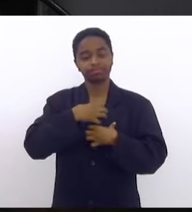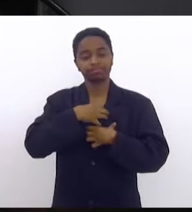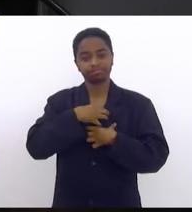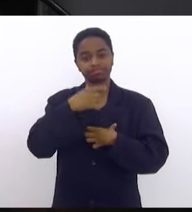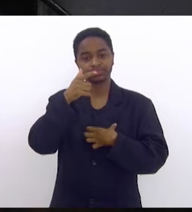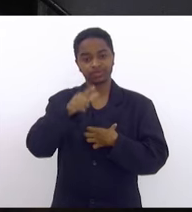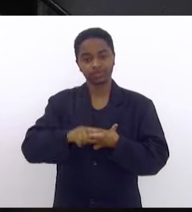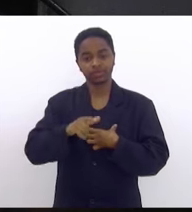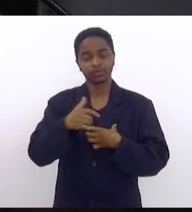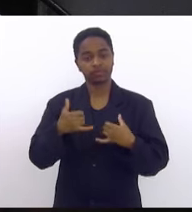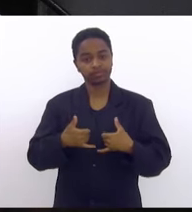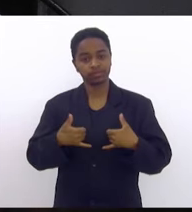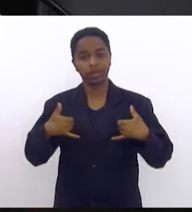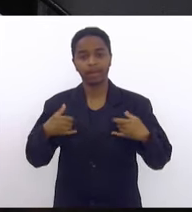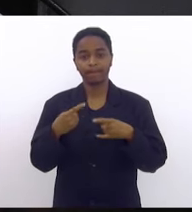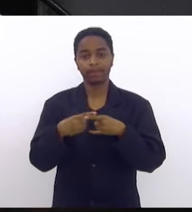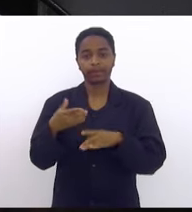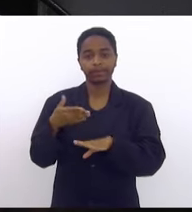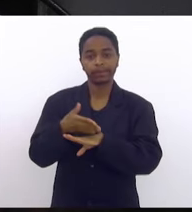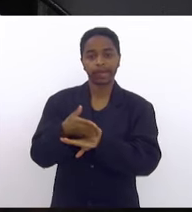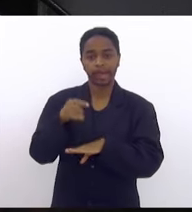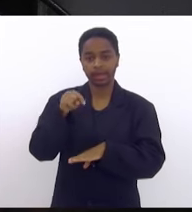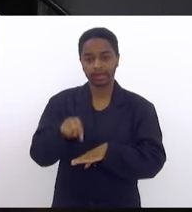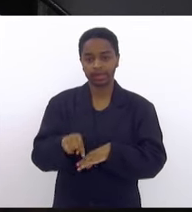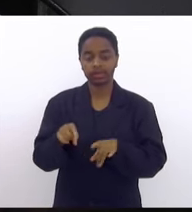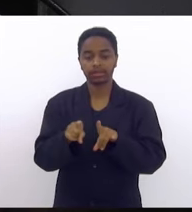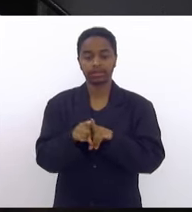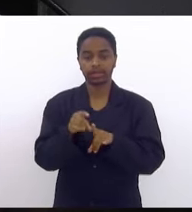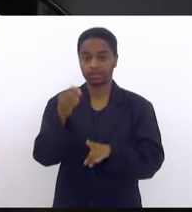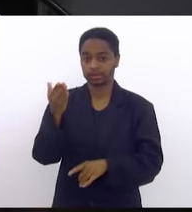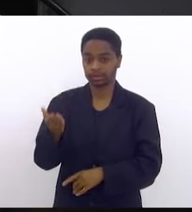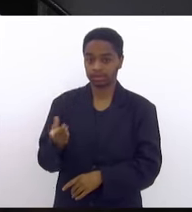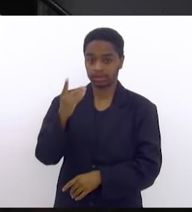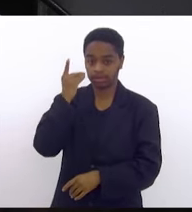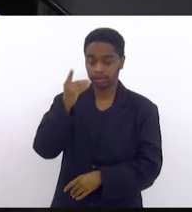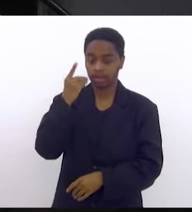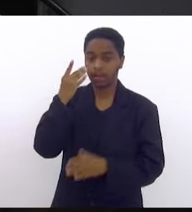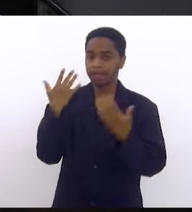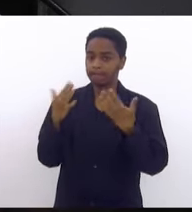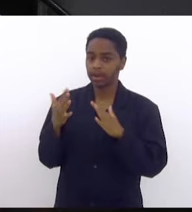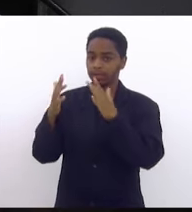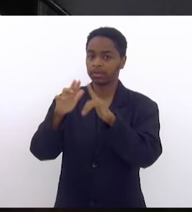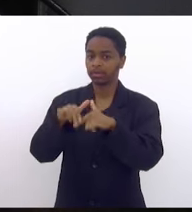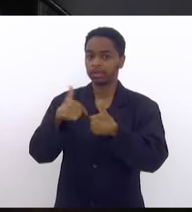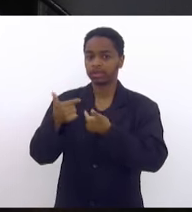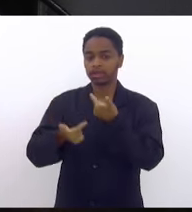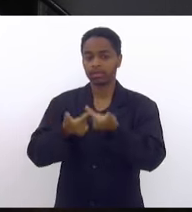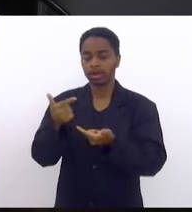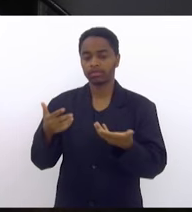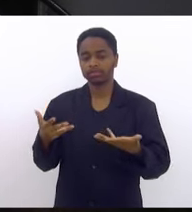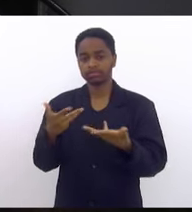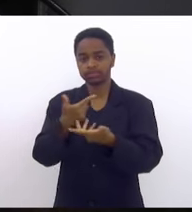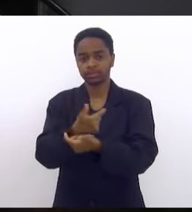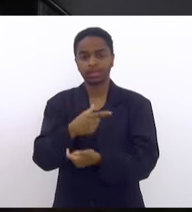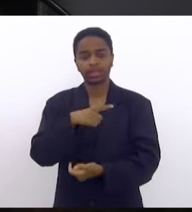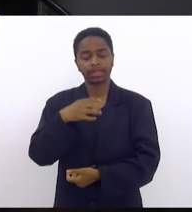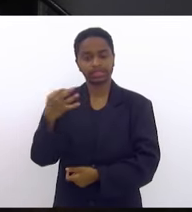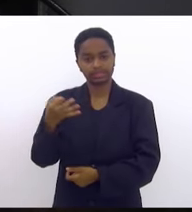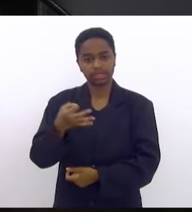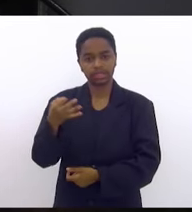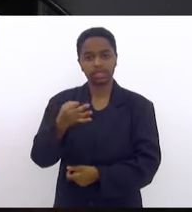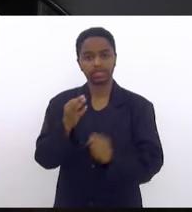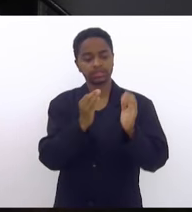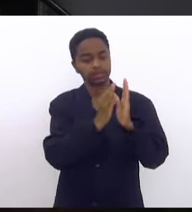vez, lisonjeado de estar aqui. E, deputado, parabéns pelo brilhante trabalho. Eu tenho certeza que essa jornada